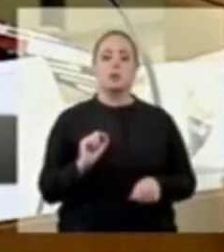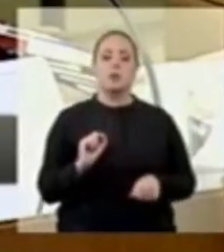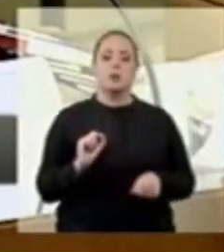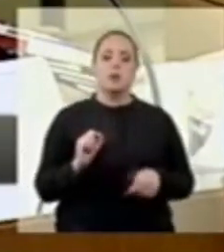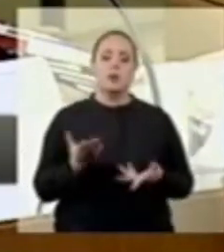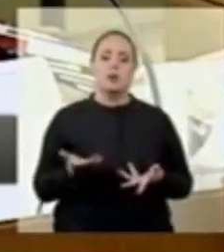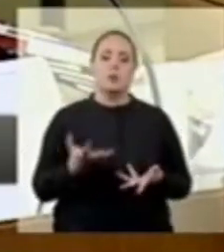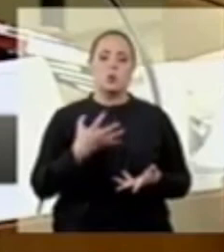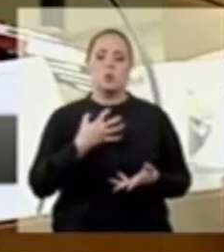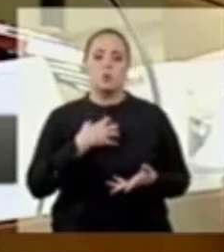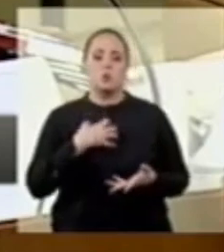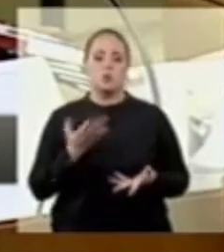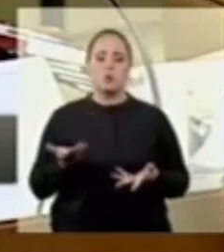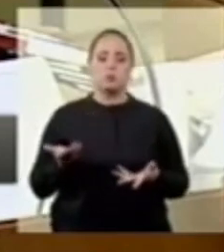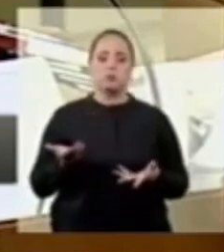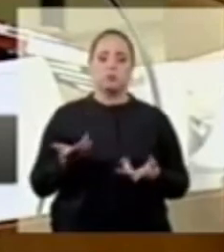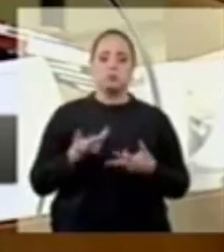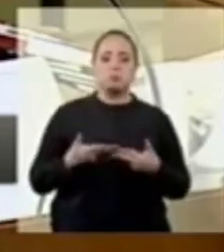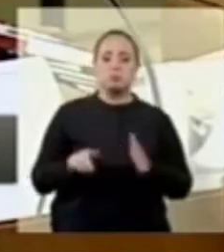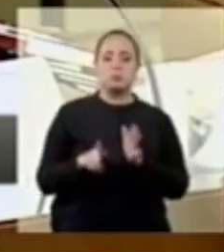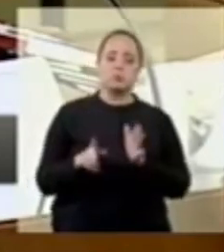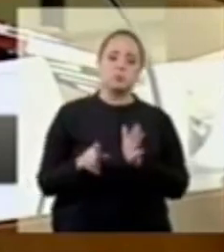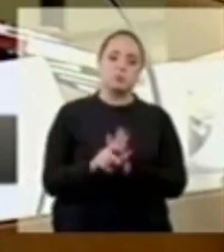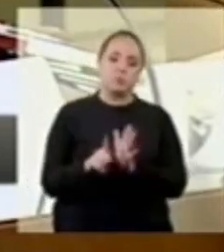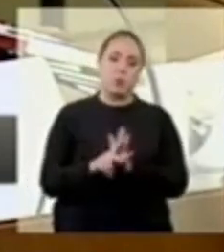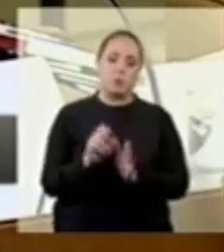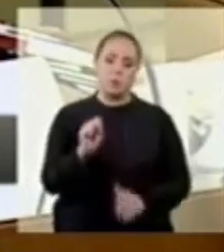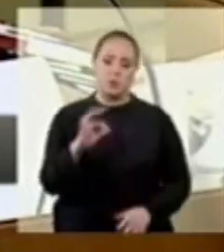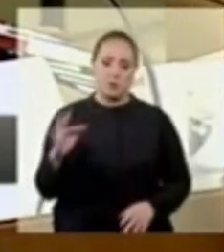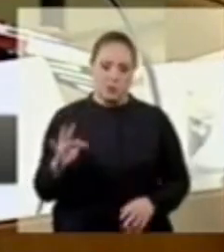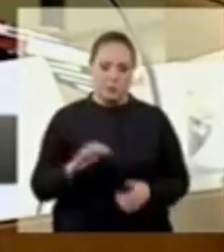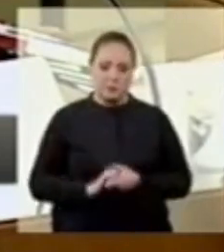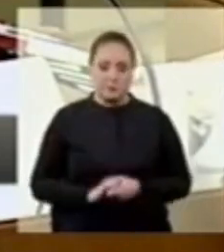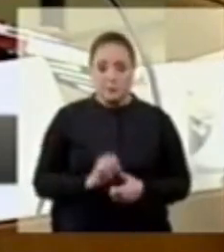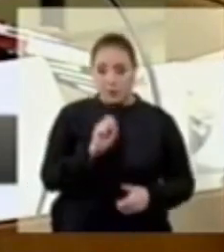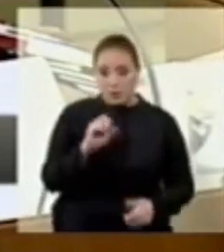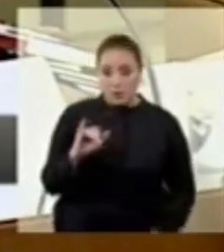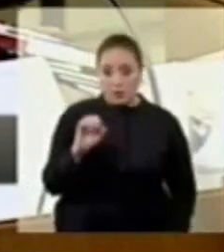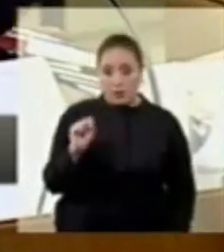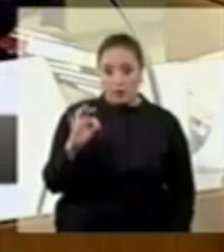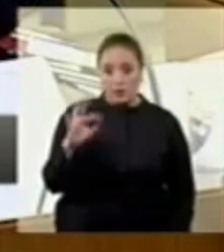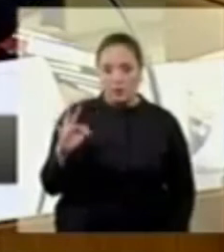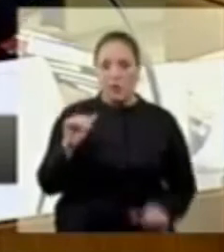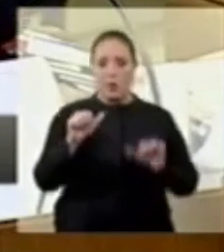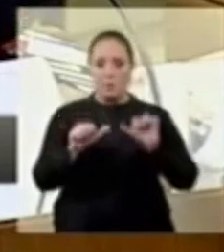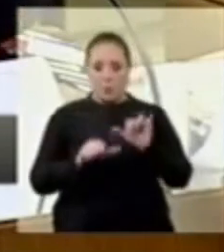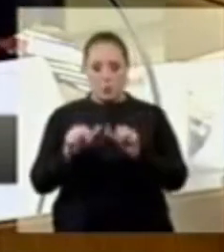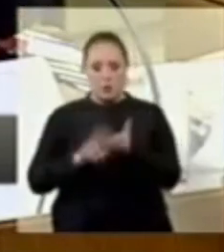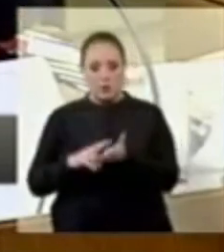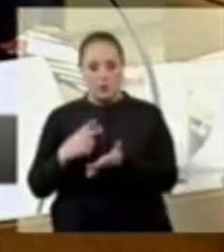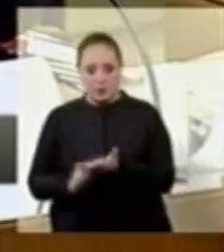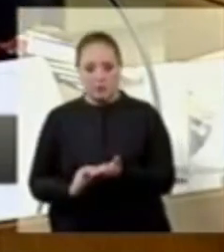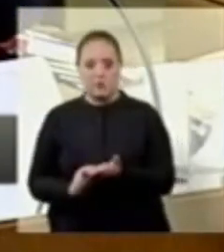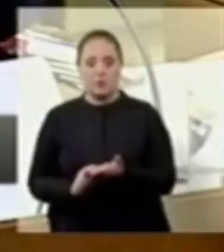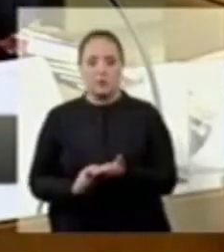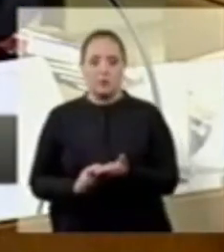o sentido eo alcance que lhes dá o supremo tribunal federal se o supremo tribunal federal muda a sua interpretação ele em última